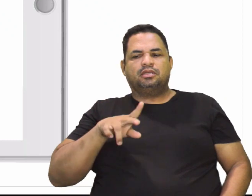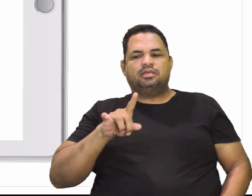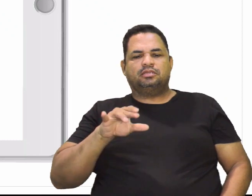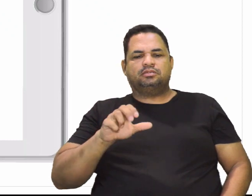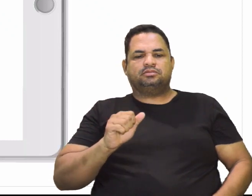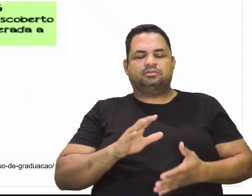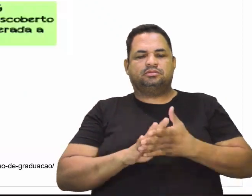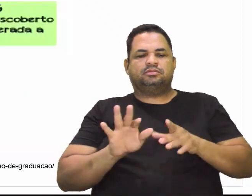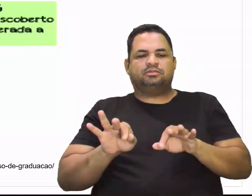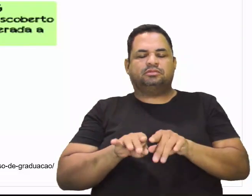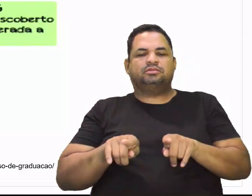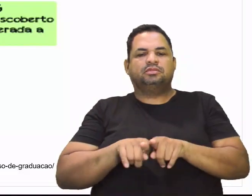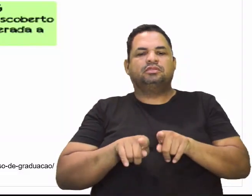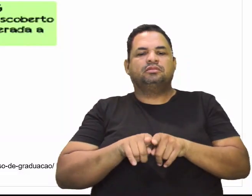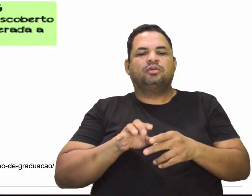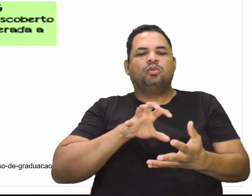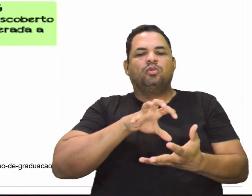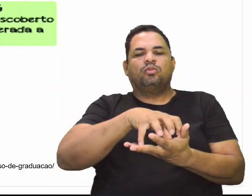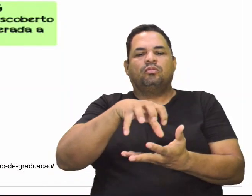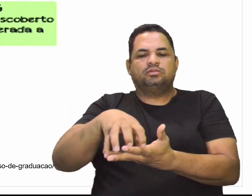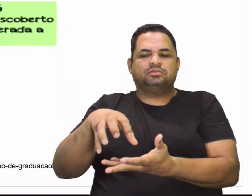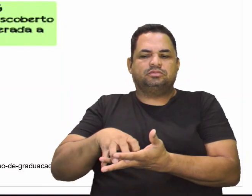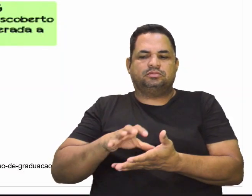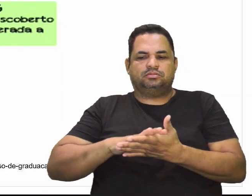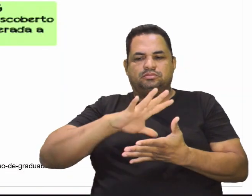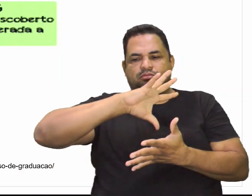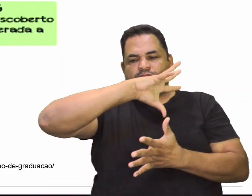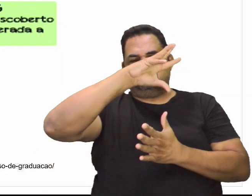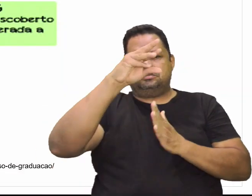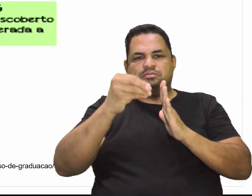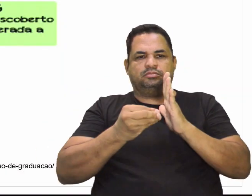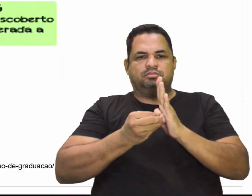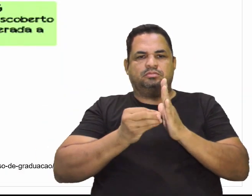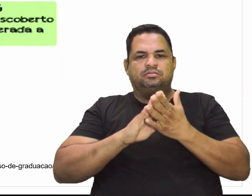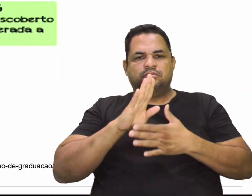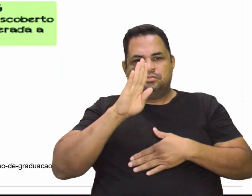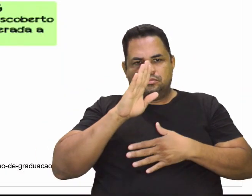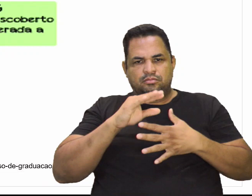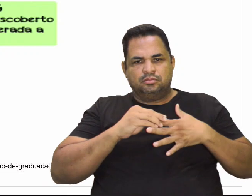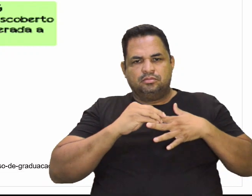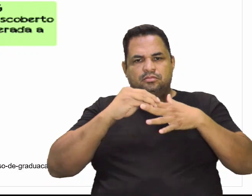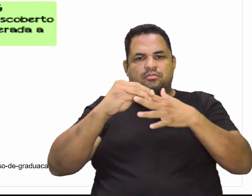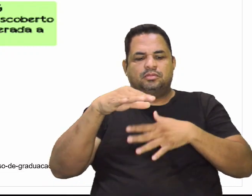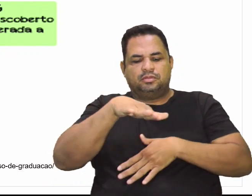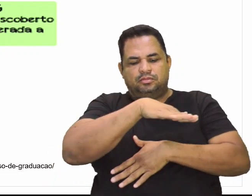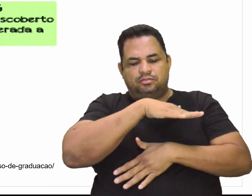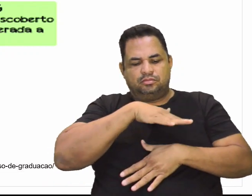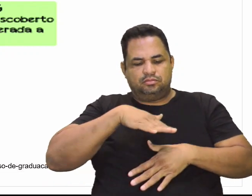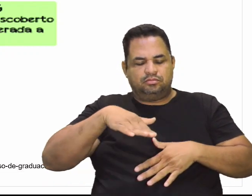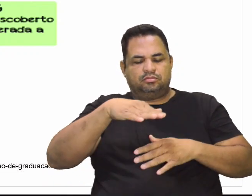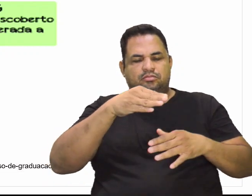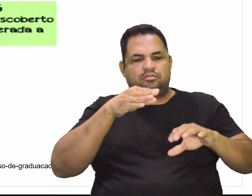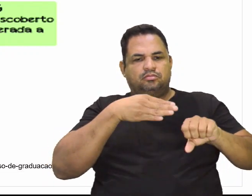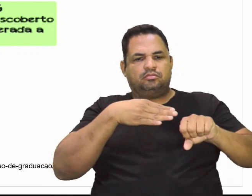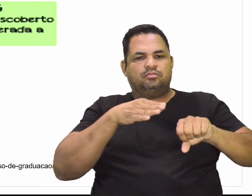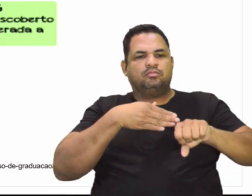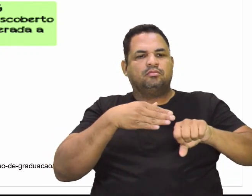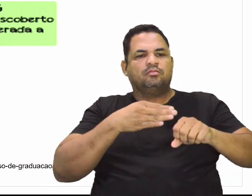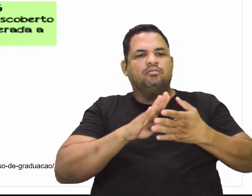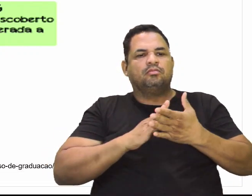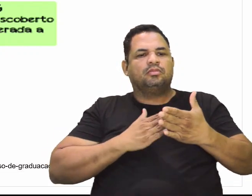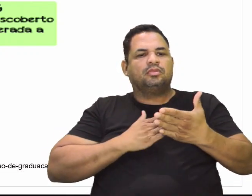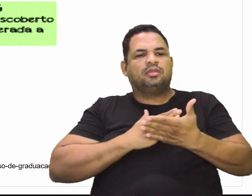como se deu a ocupação da Amazônia. Os principais sítios arqueológicos do Brasil. Inclusive, nós passamos